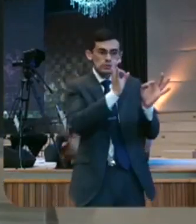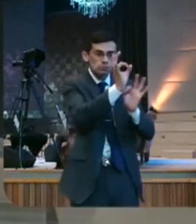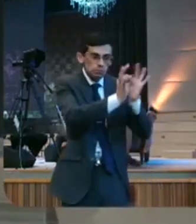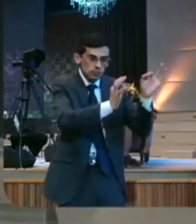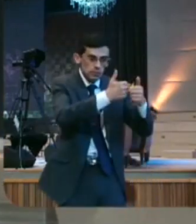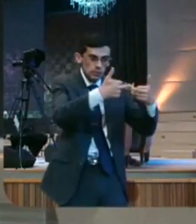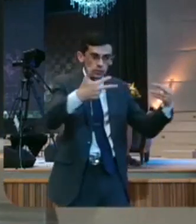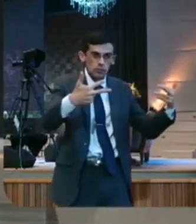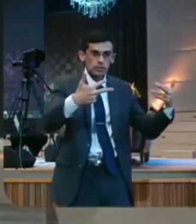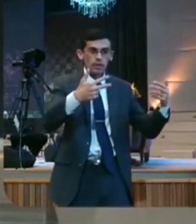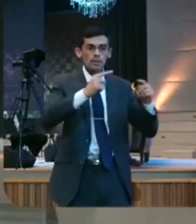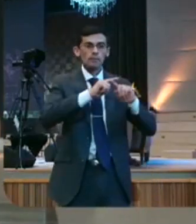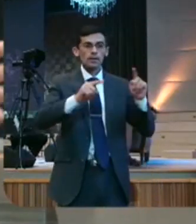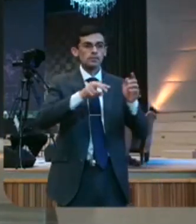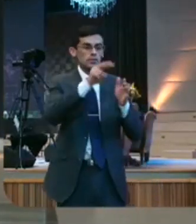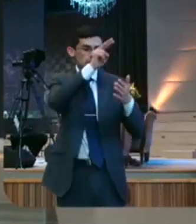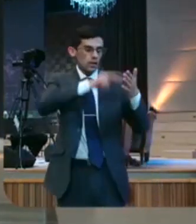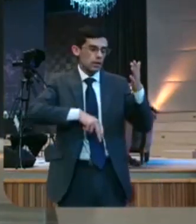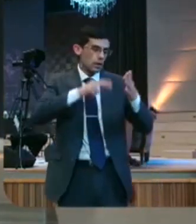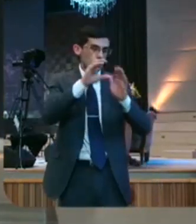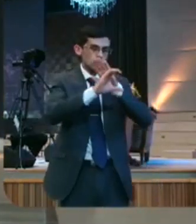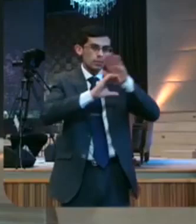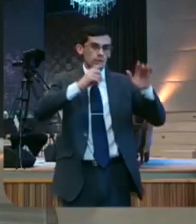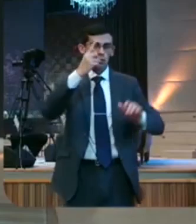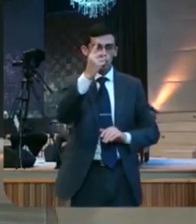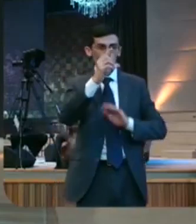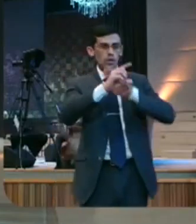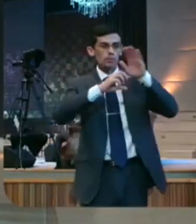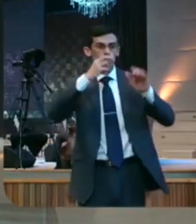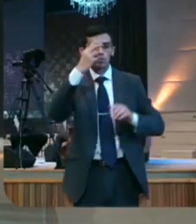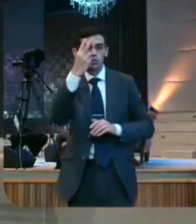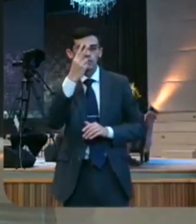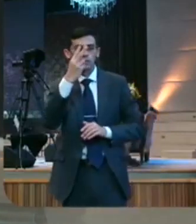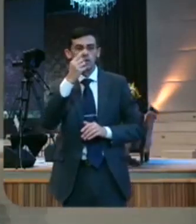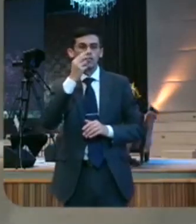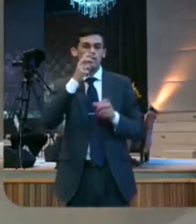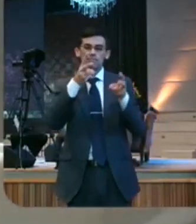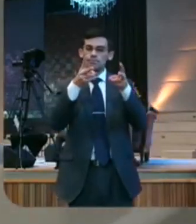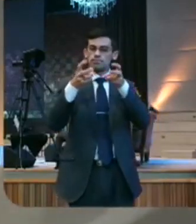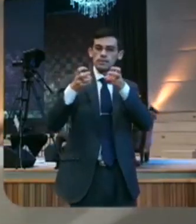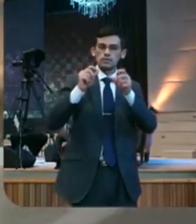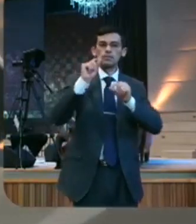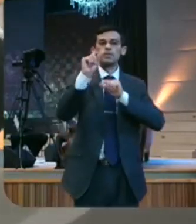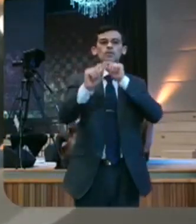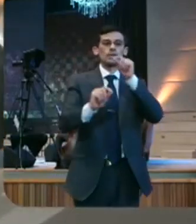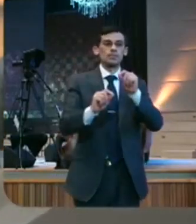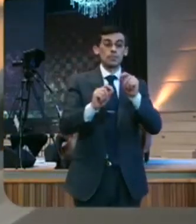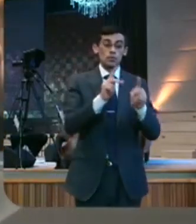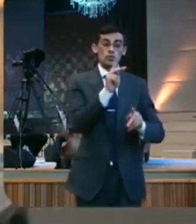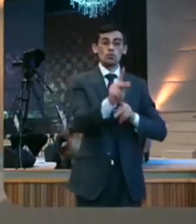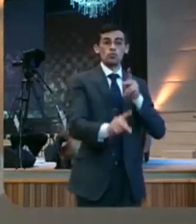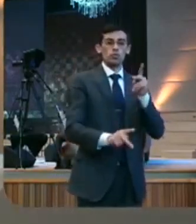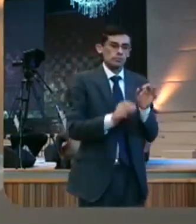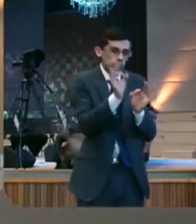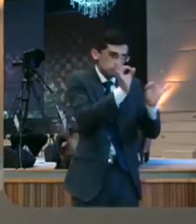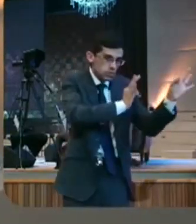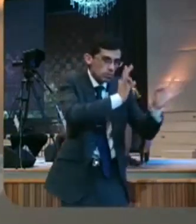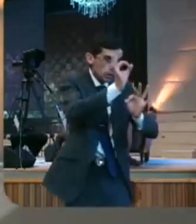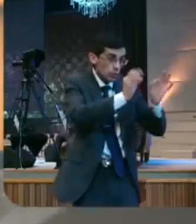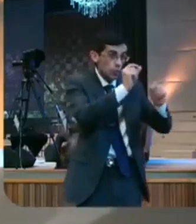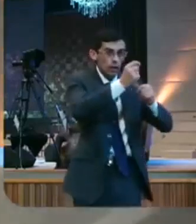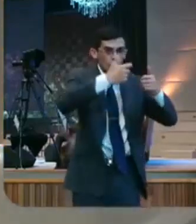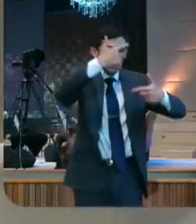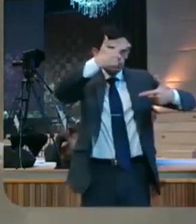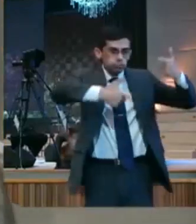feitos. Se você ler os capítulos 1 e 2 de Josué, você vai perceber que eles estavam se preparando para a batalha.